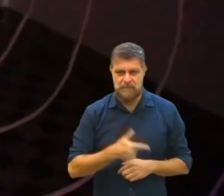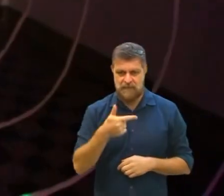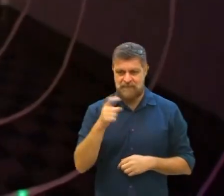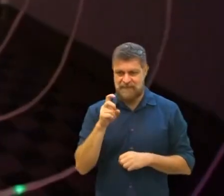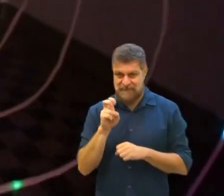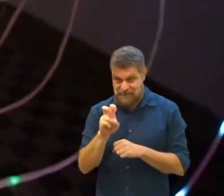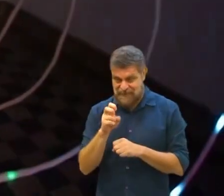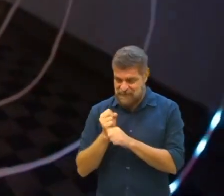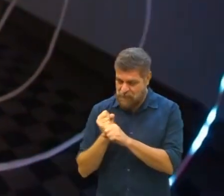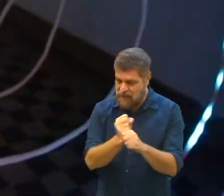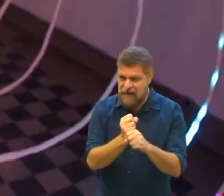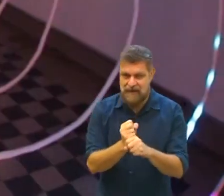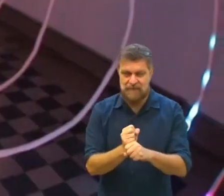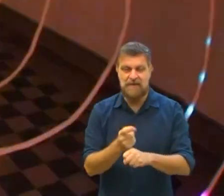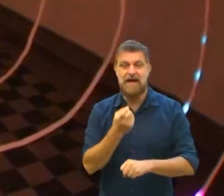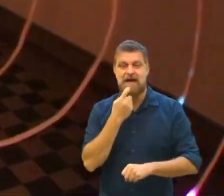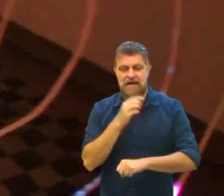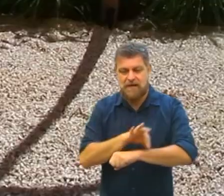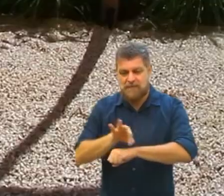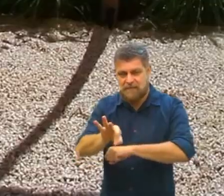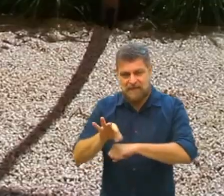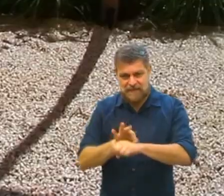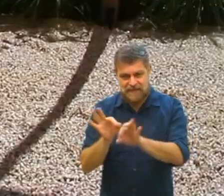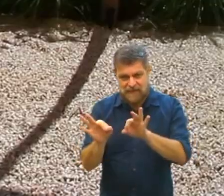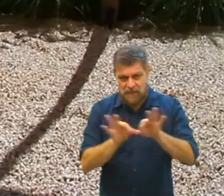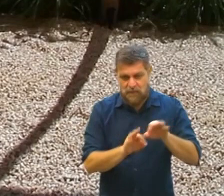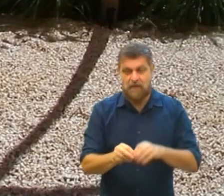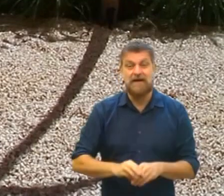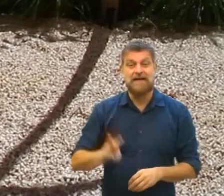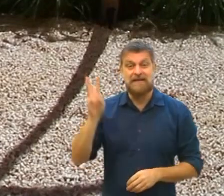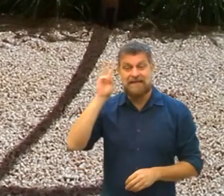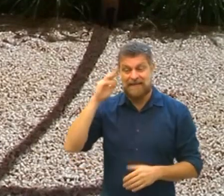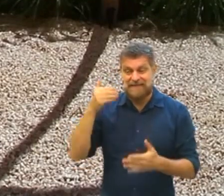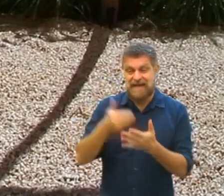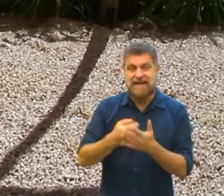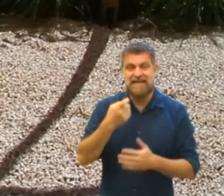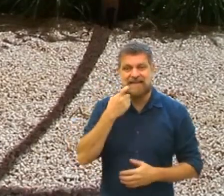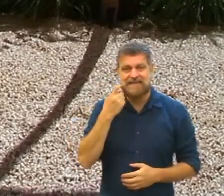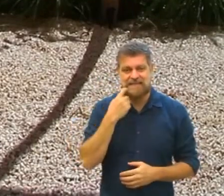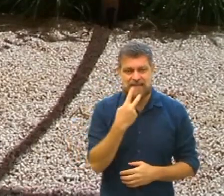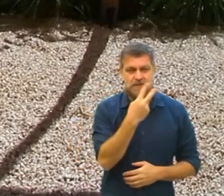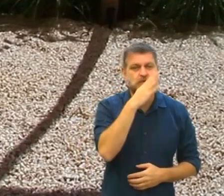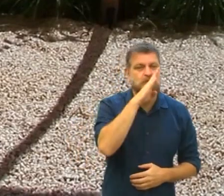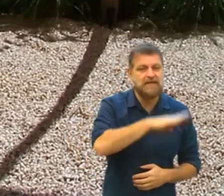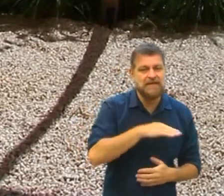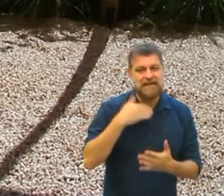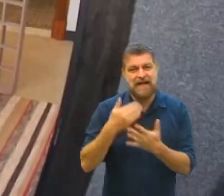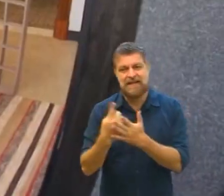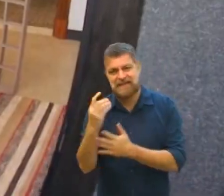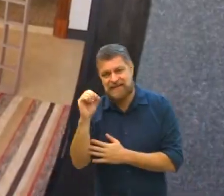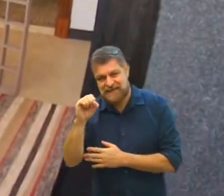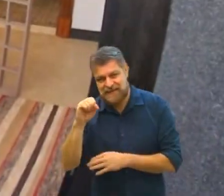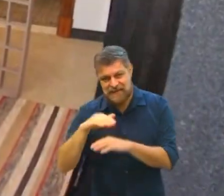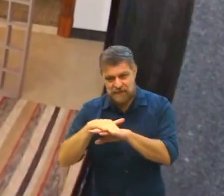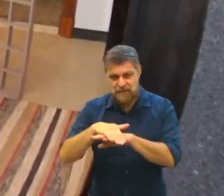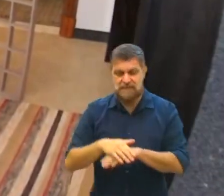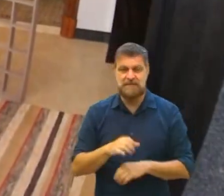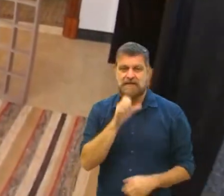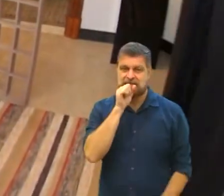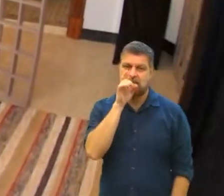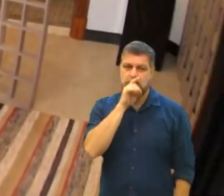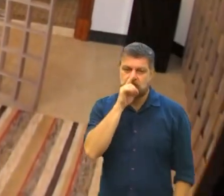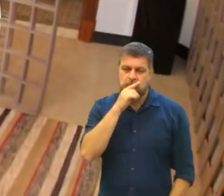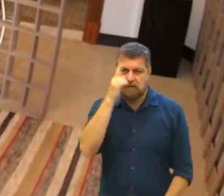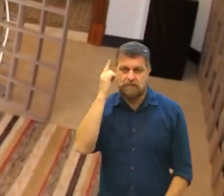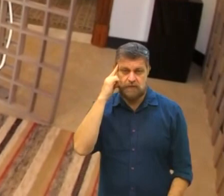O 25º Campinas Decor vai abrir de terça a sexta, das 14 às 22 horas e aos sábados,